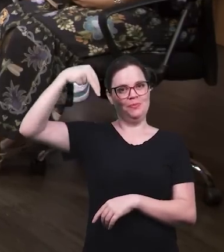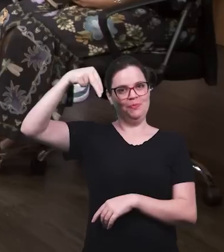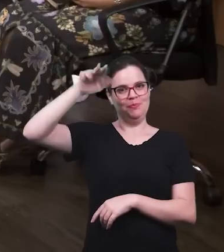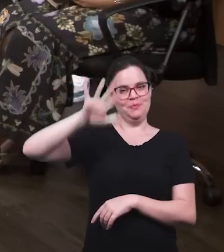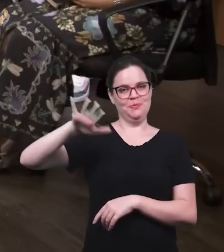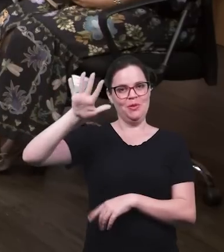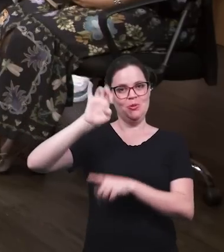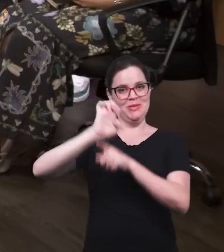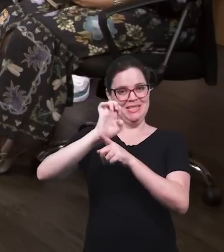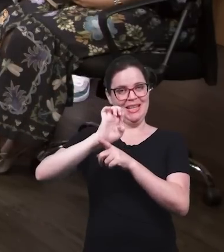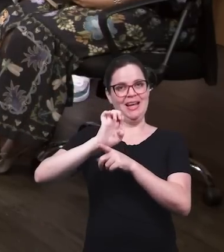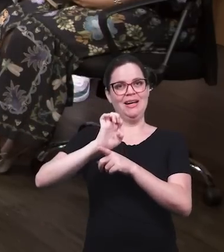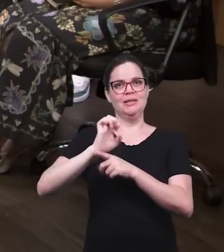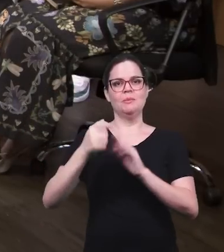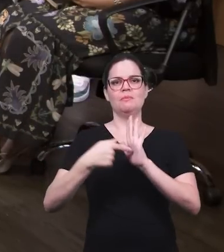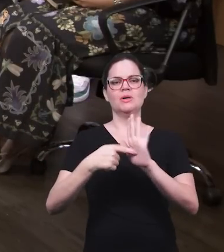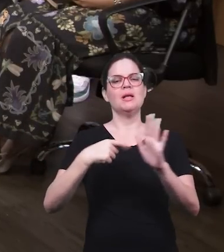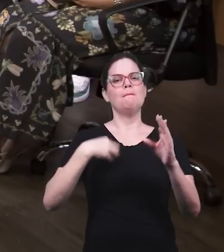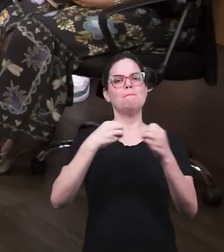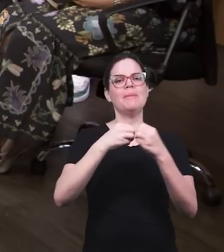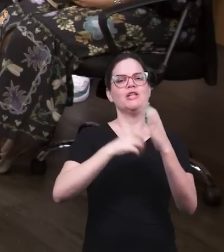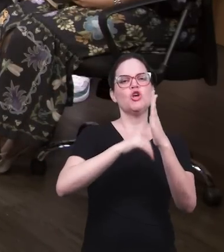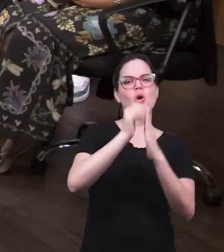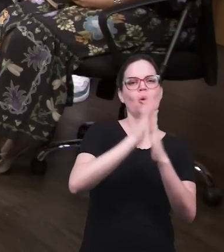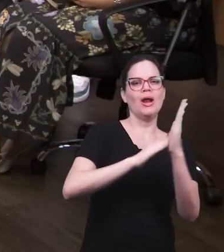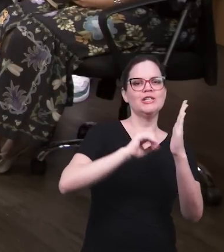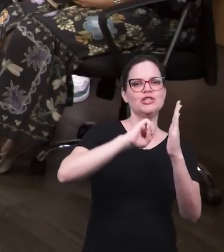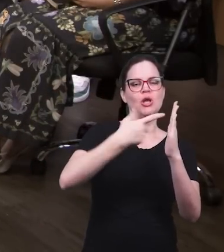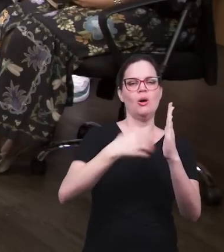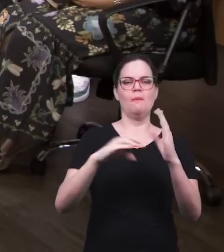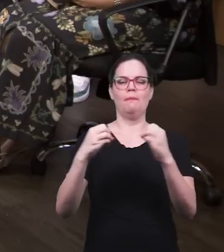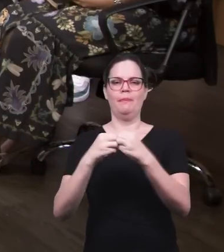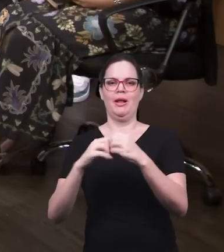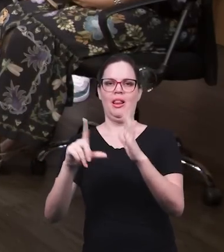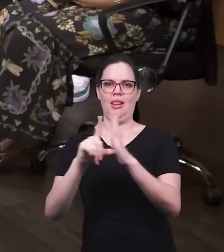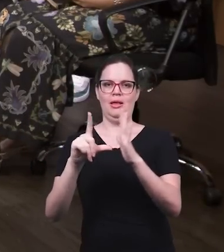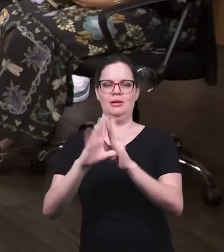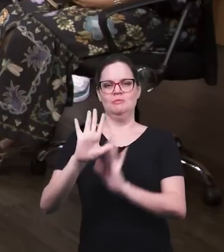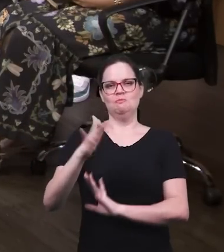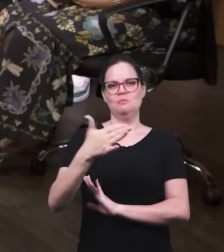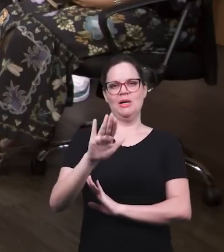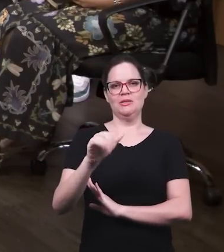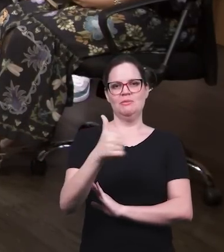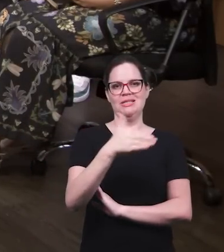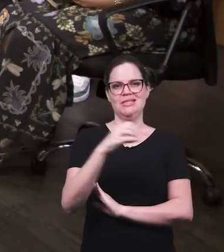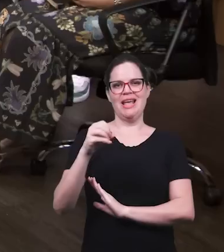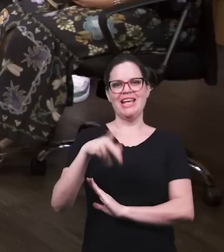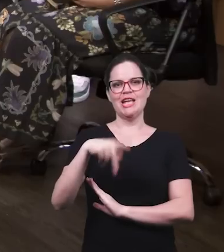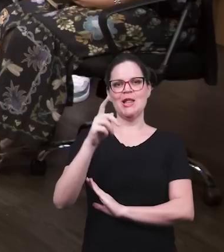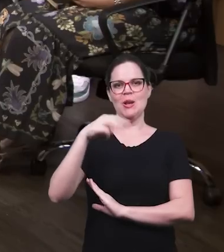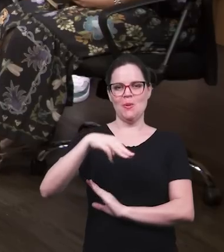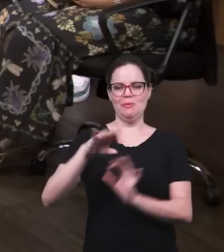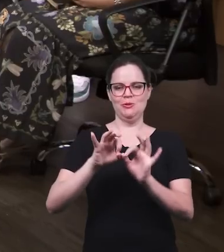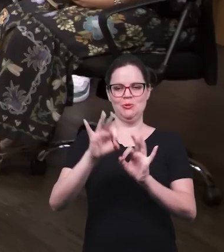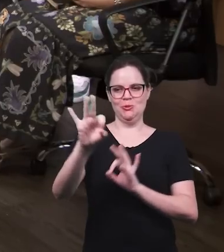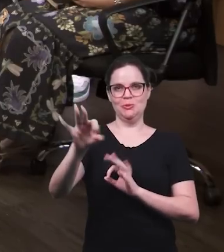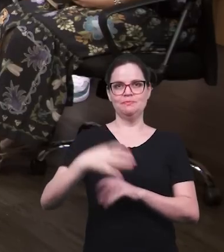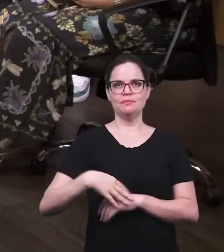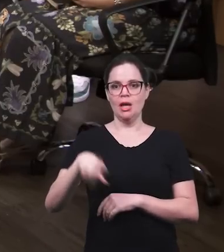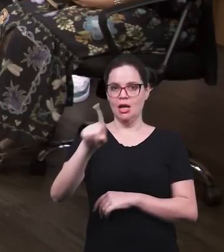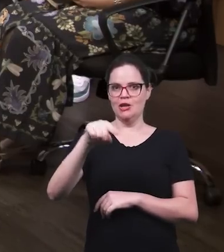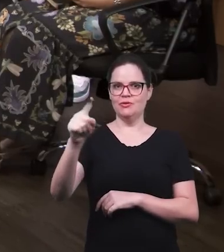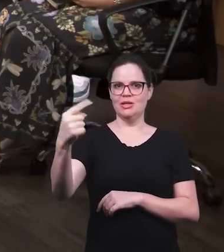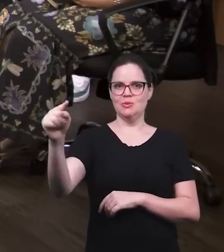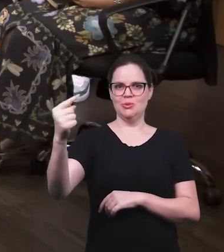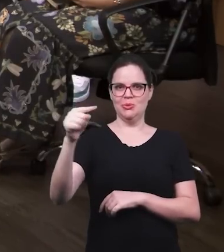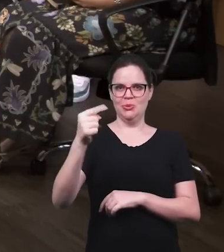noroeste do estado. Como referência, podemos tomar Colatina ou Linhares, certo, que é aproximadamente 100 quilômetros após qualquer uma das duas cidades. E